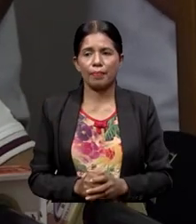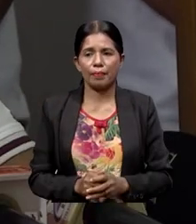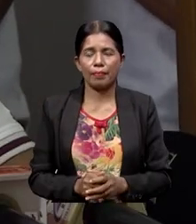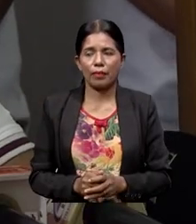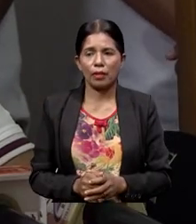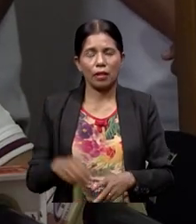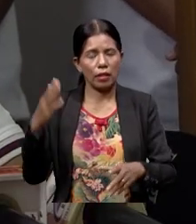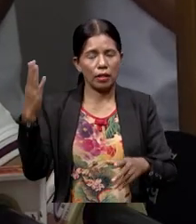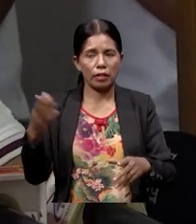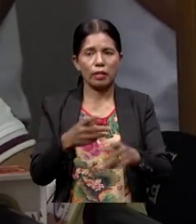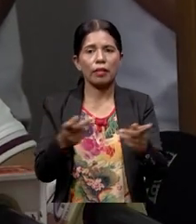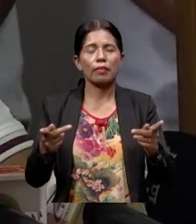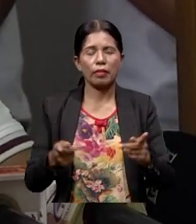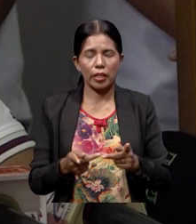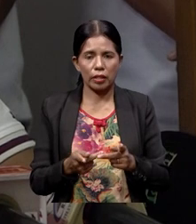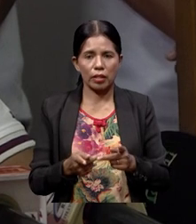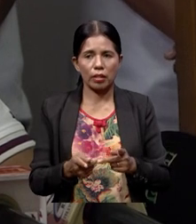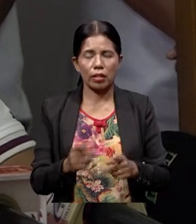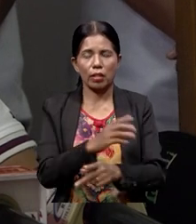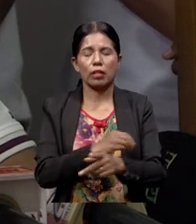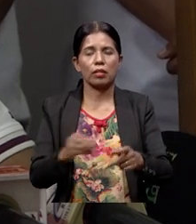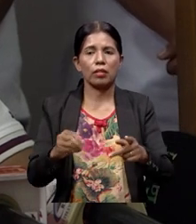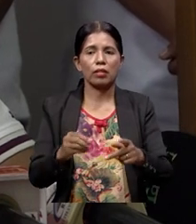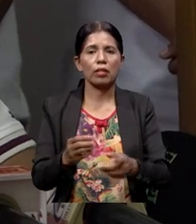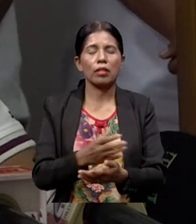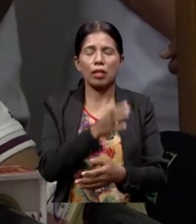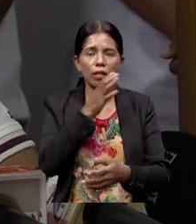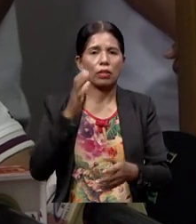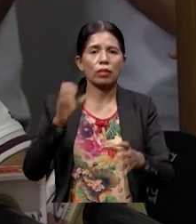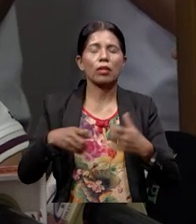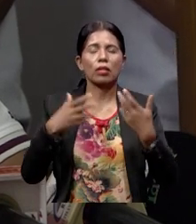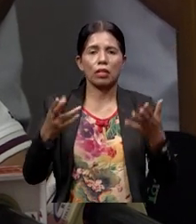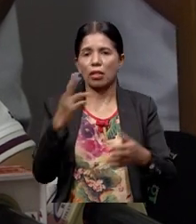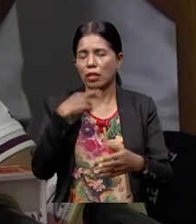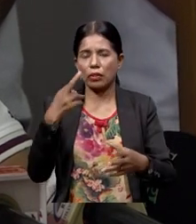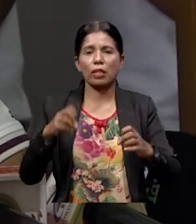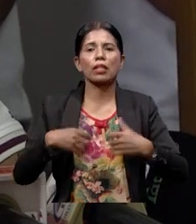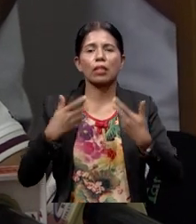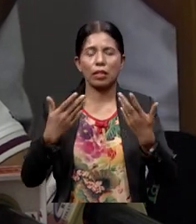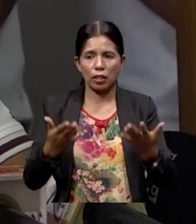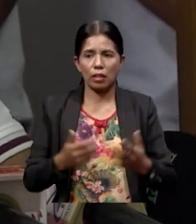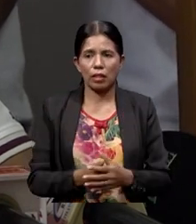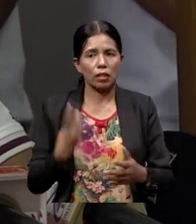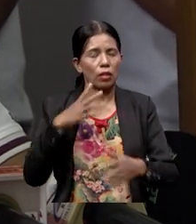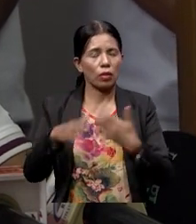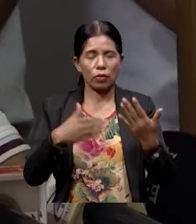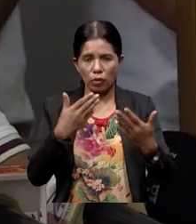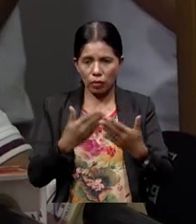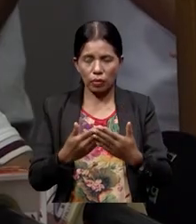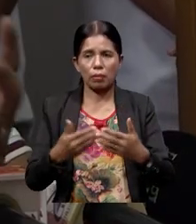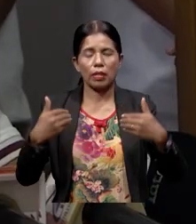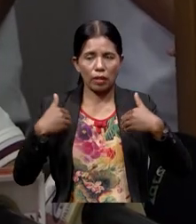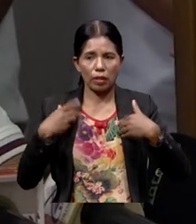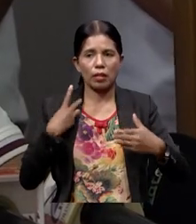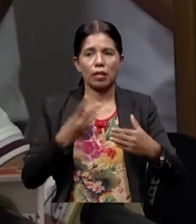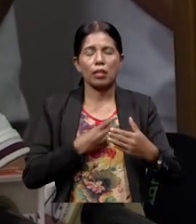e a área turismo, hira, construção civil, hira, agricultura, hira, restaurante, hira, área rotota no meu guia. E a NEI